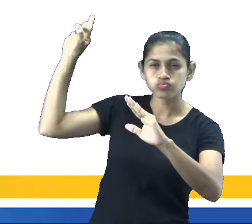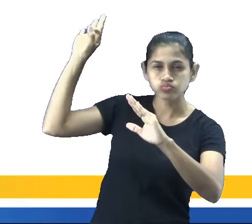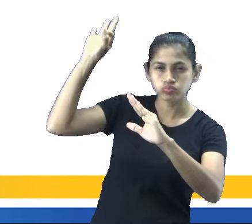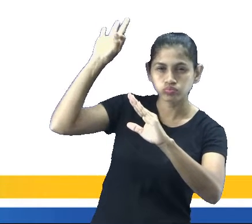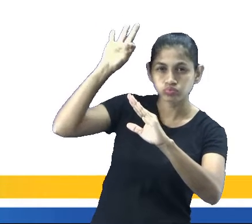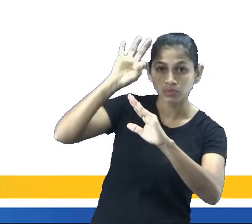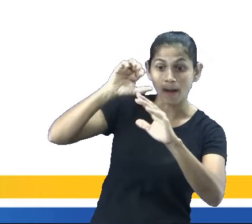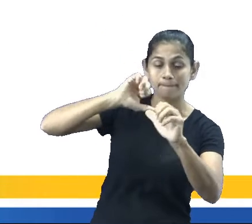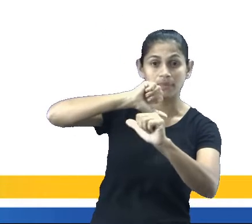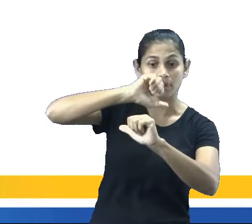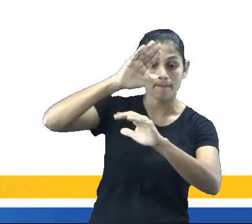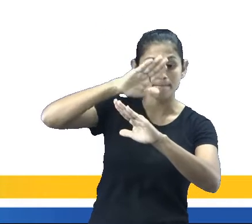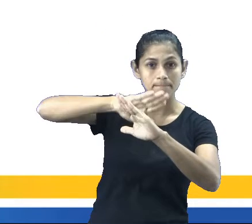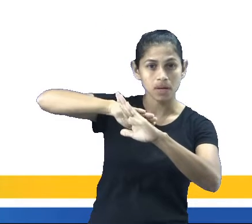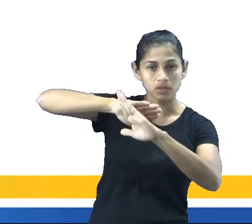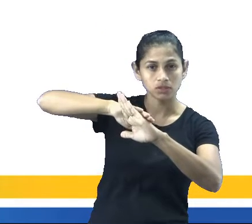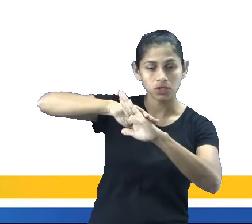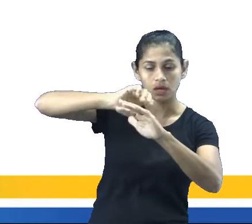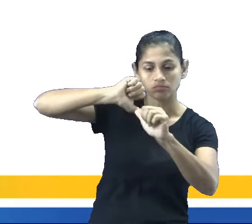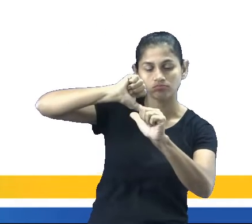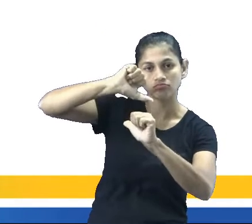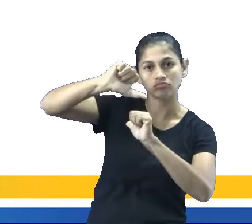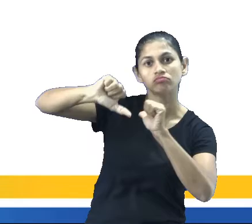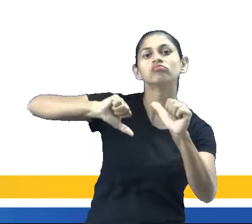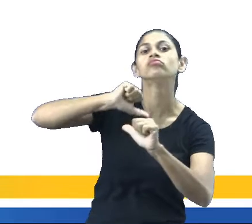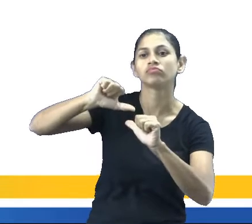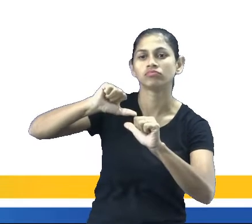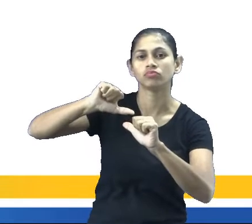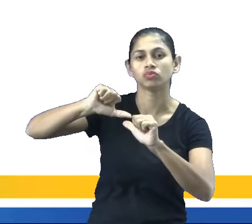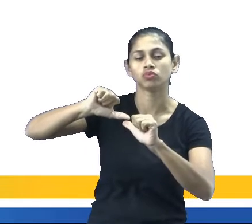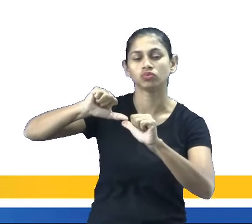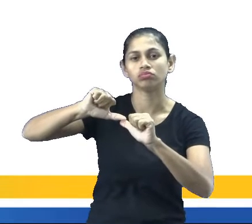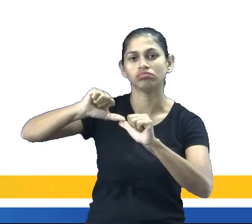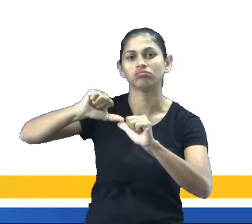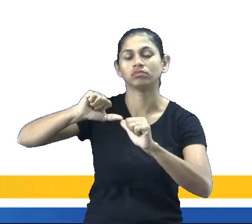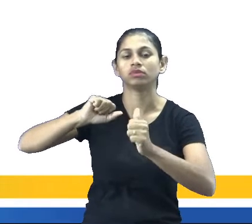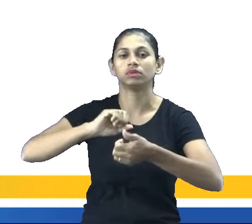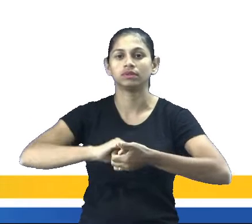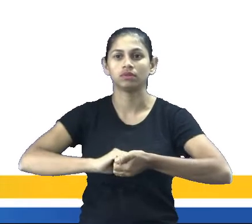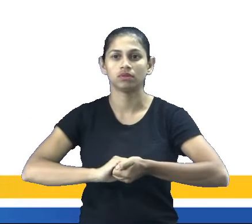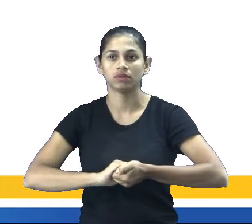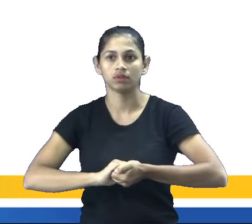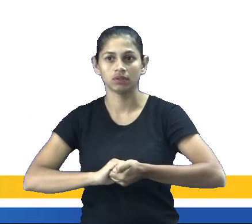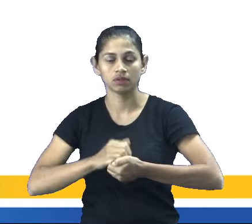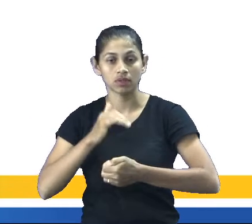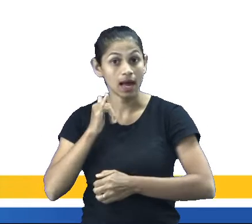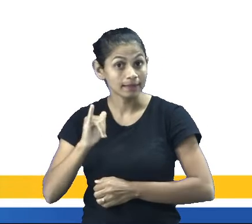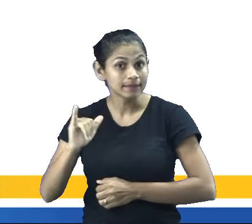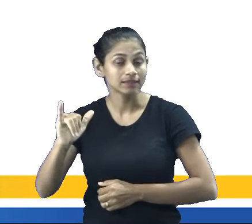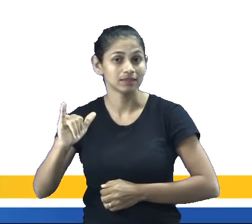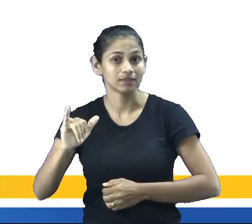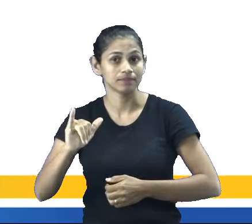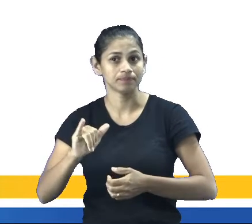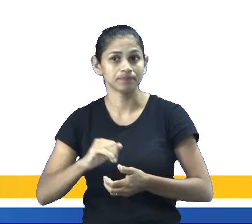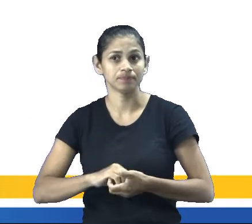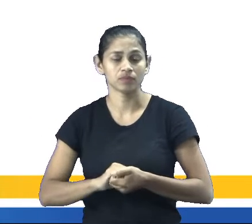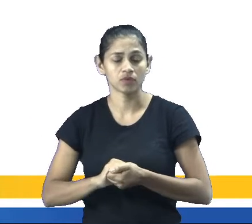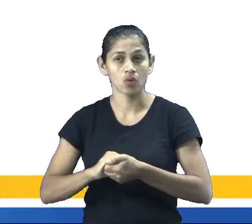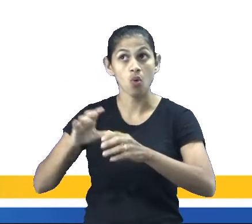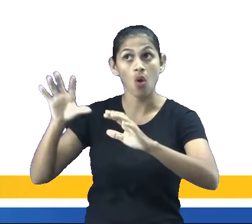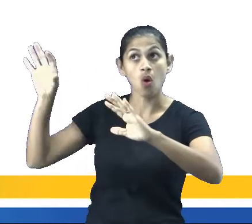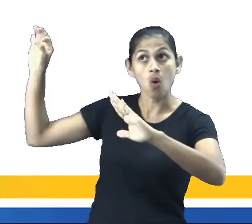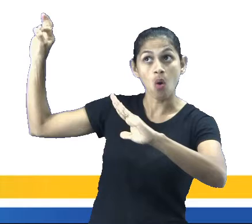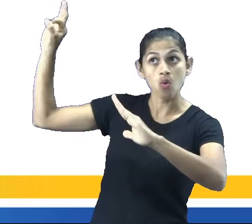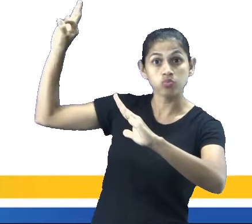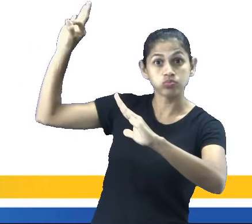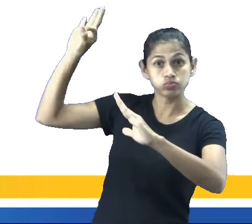em energia elétrica, através do efeito fotovoltaico. Então, a energia dos fótons da luz, né, então quando